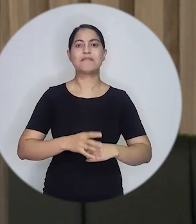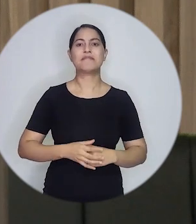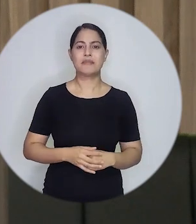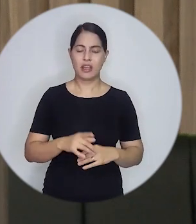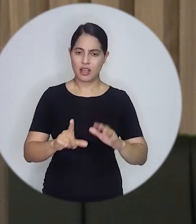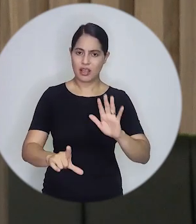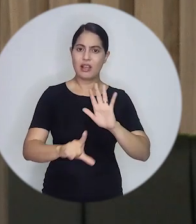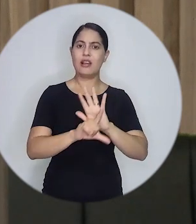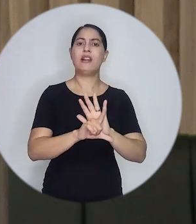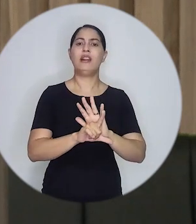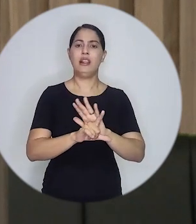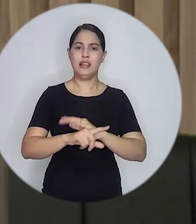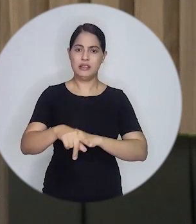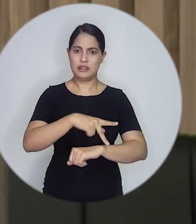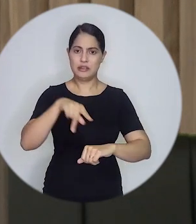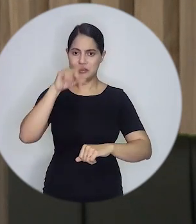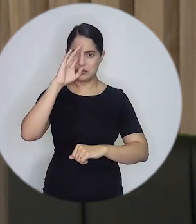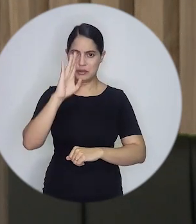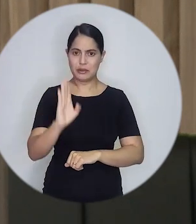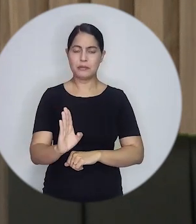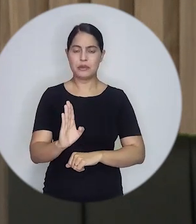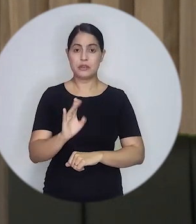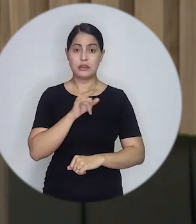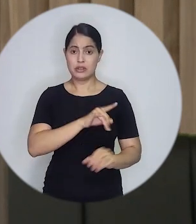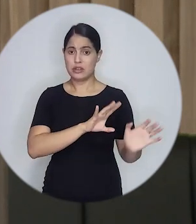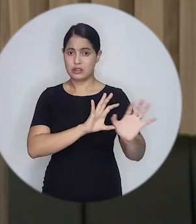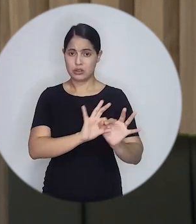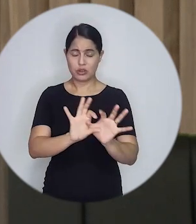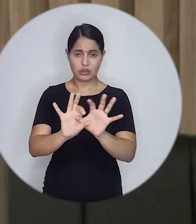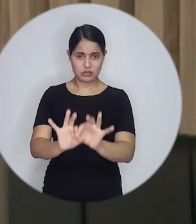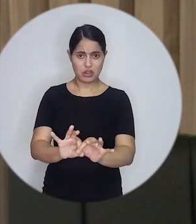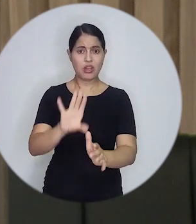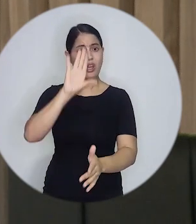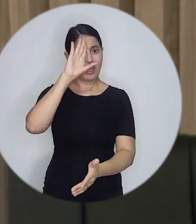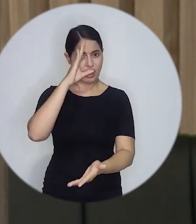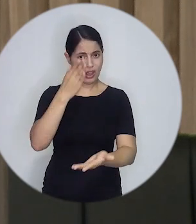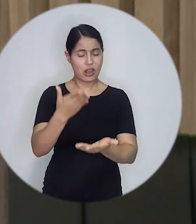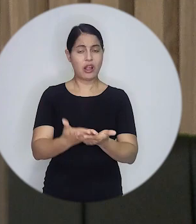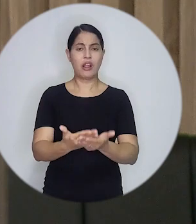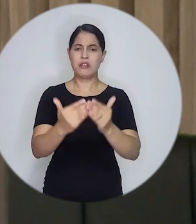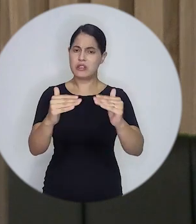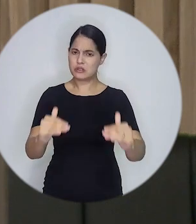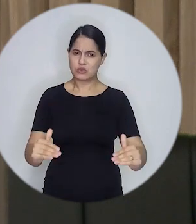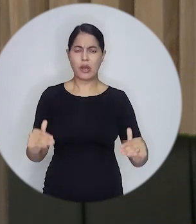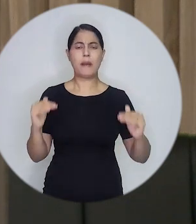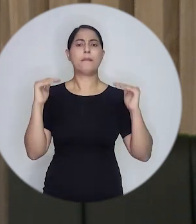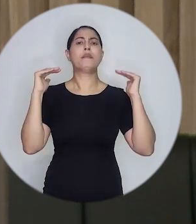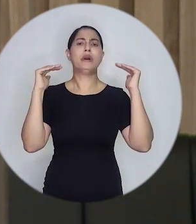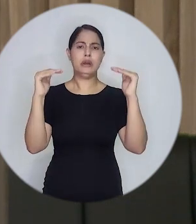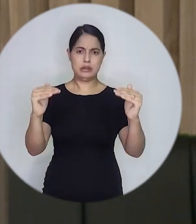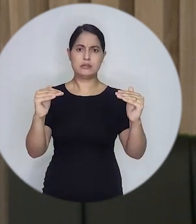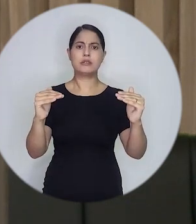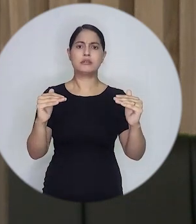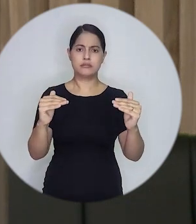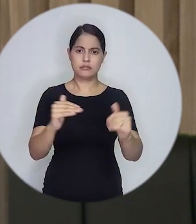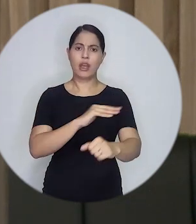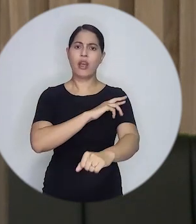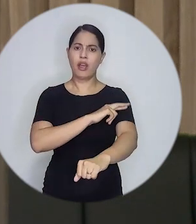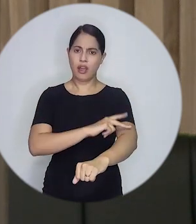das leis da República, e para manter acesa a crença na